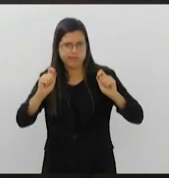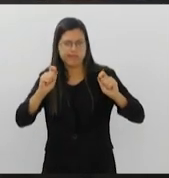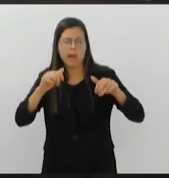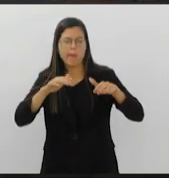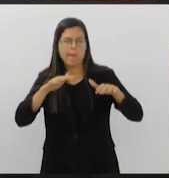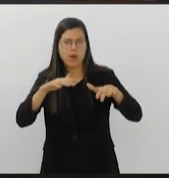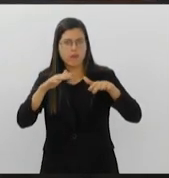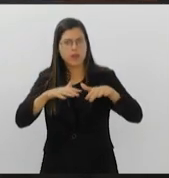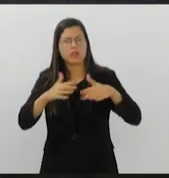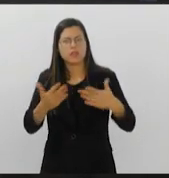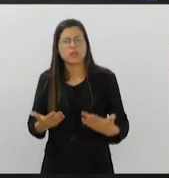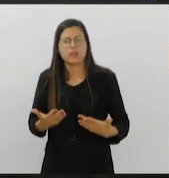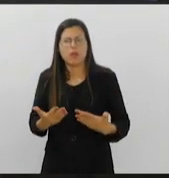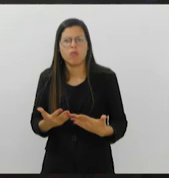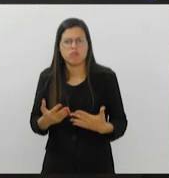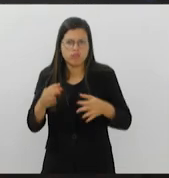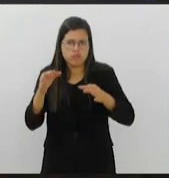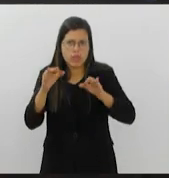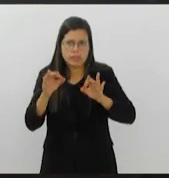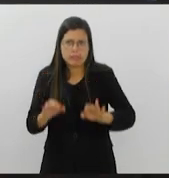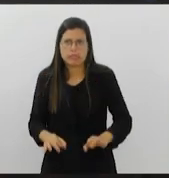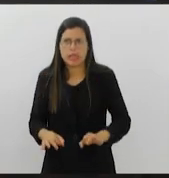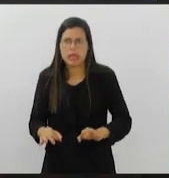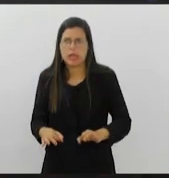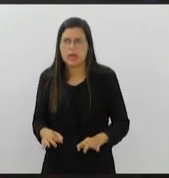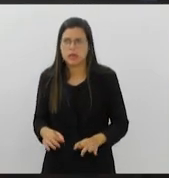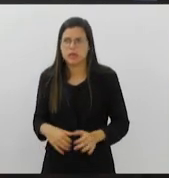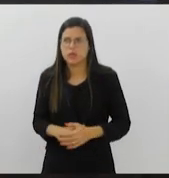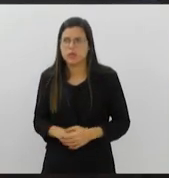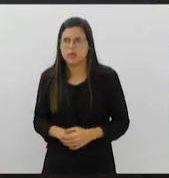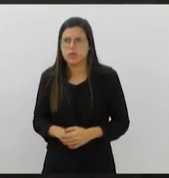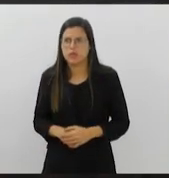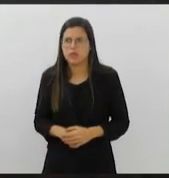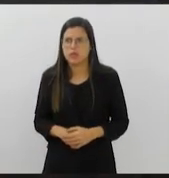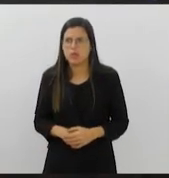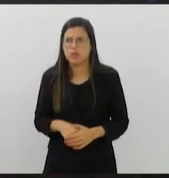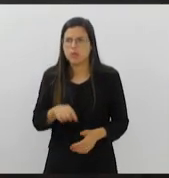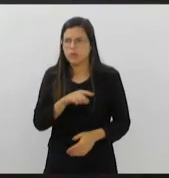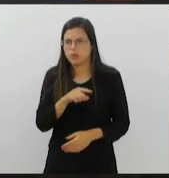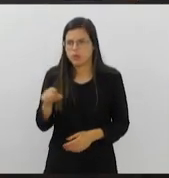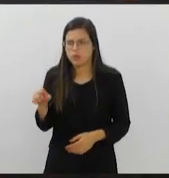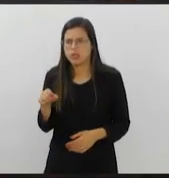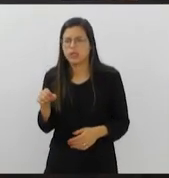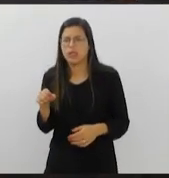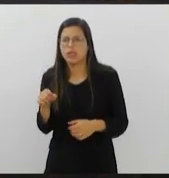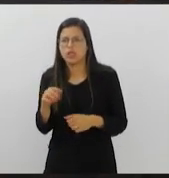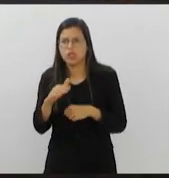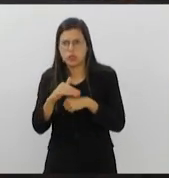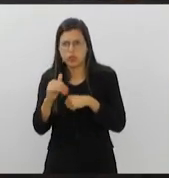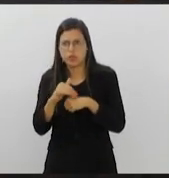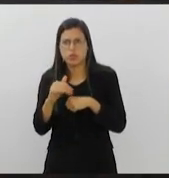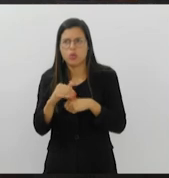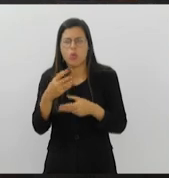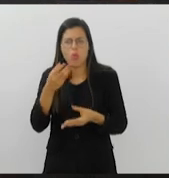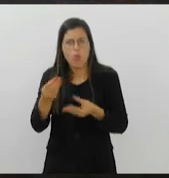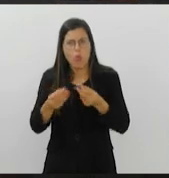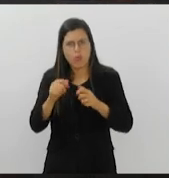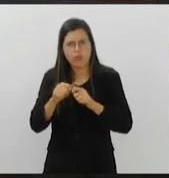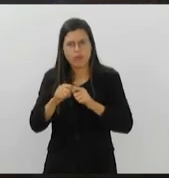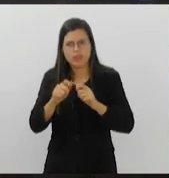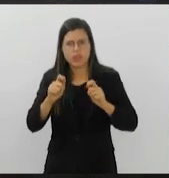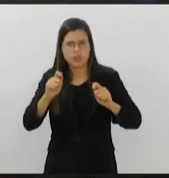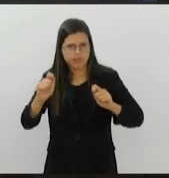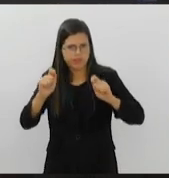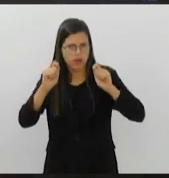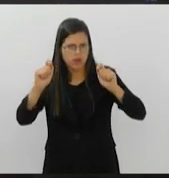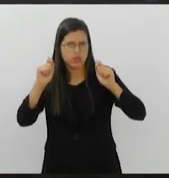Acho justíssimo. Pedi a Rui ao longo da semana, e até isso vocês foram muito gentis de combinar de que forma seria a manifestação,